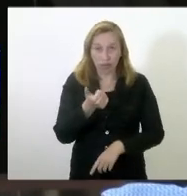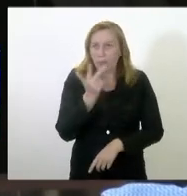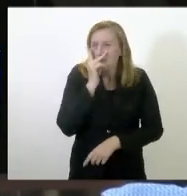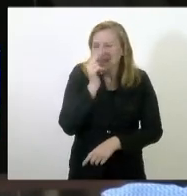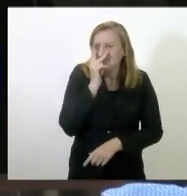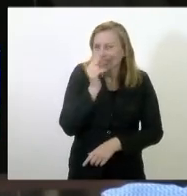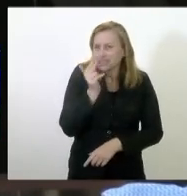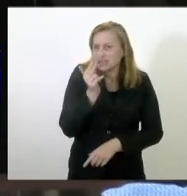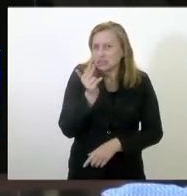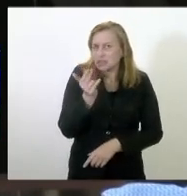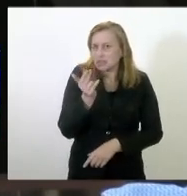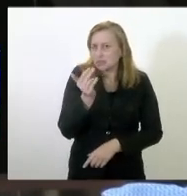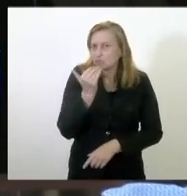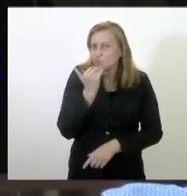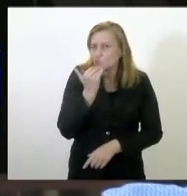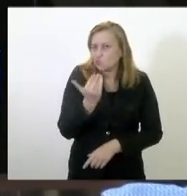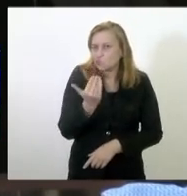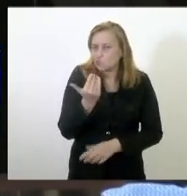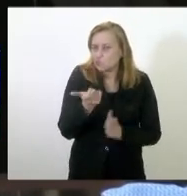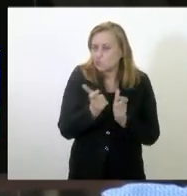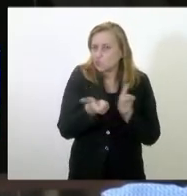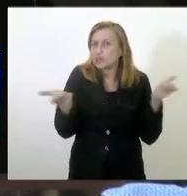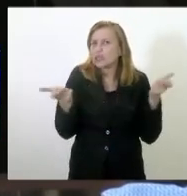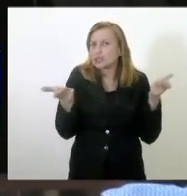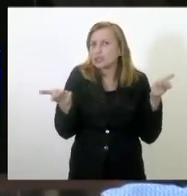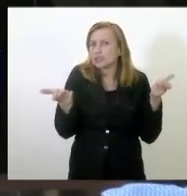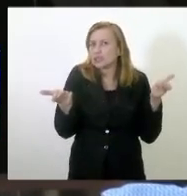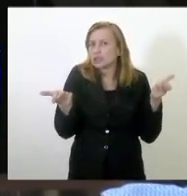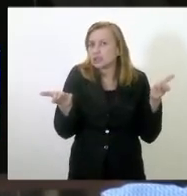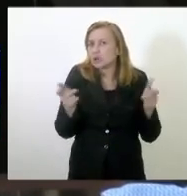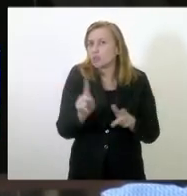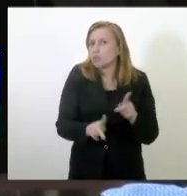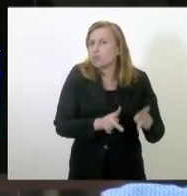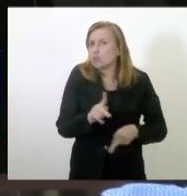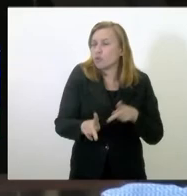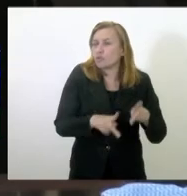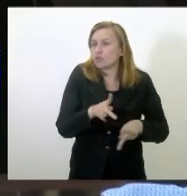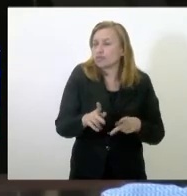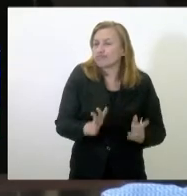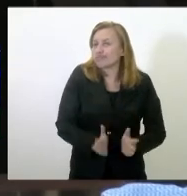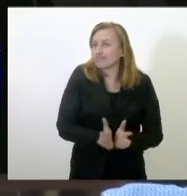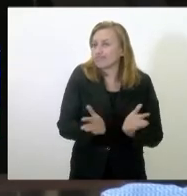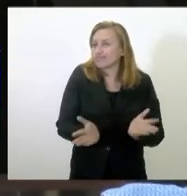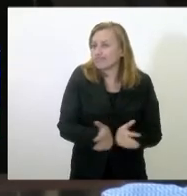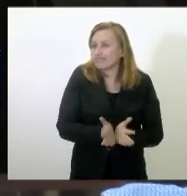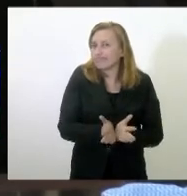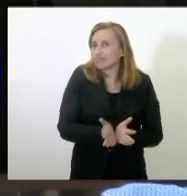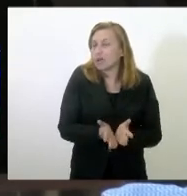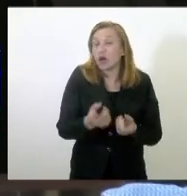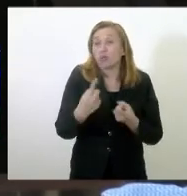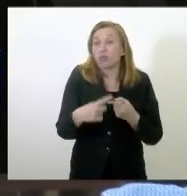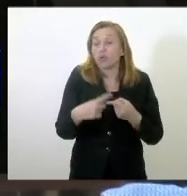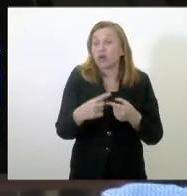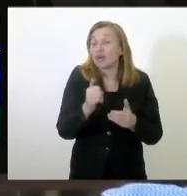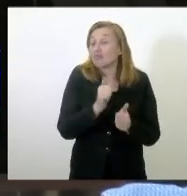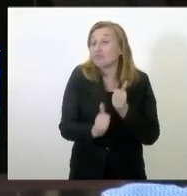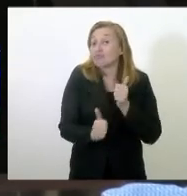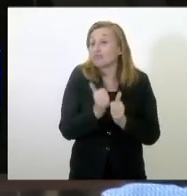tem um apelo muito grande à população carente, porque é o feijão com